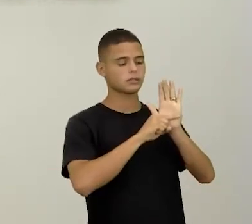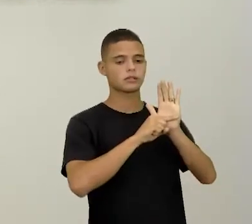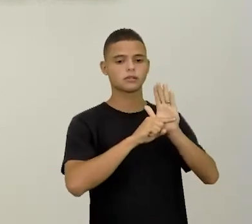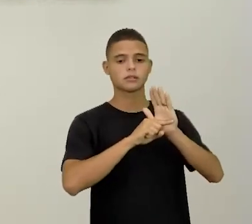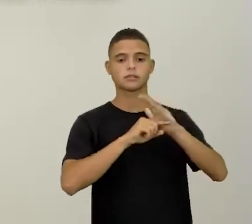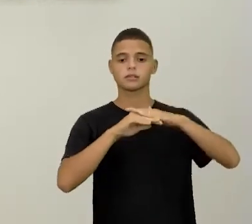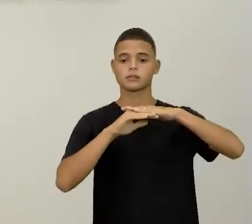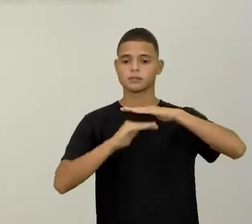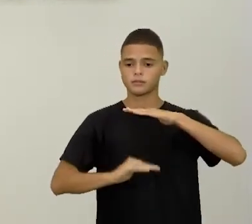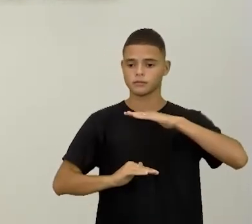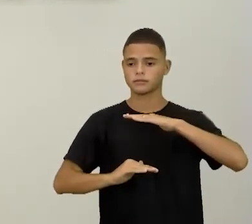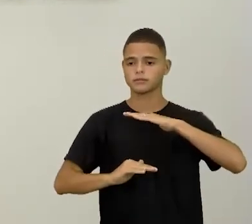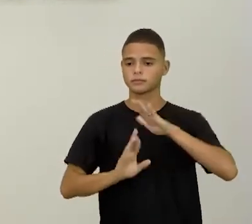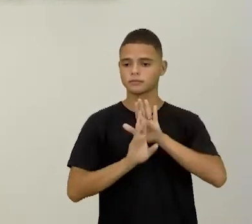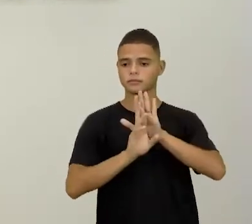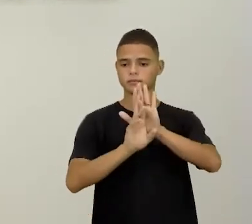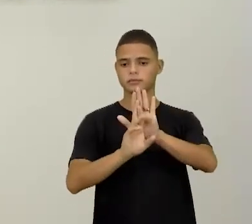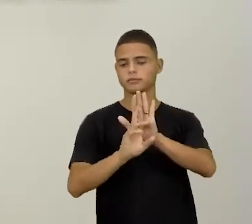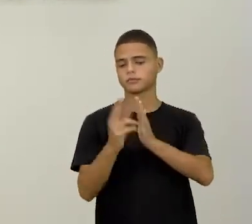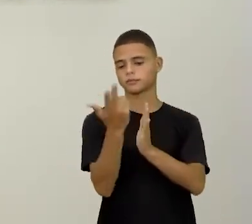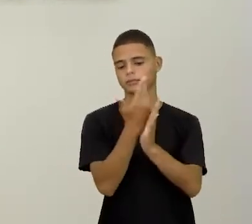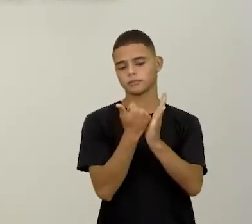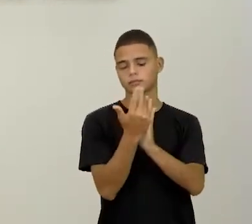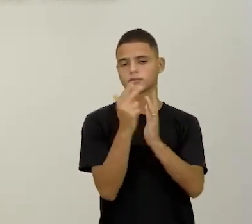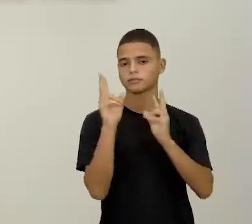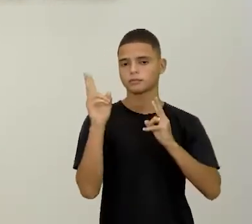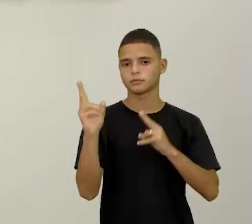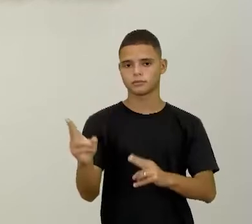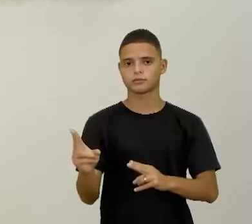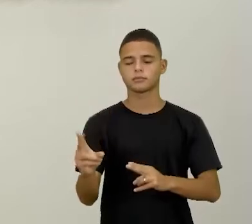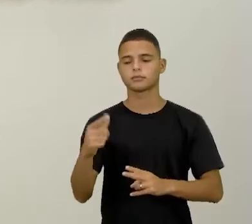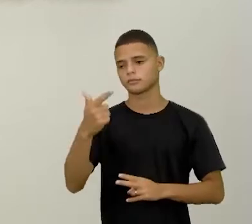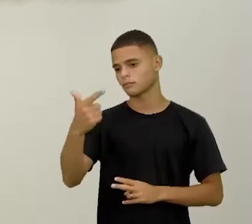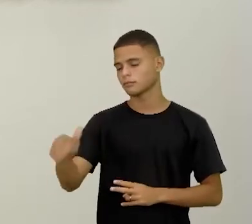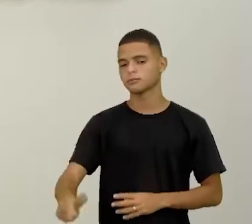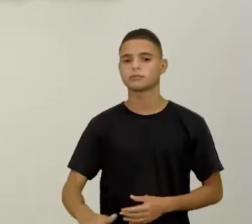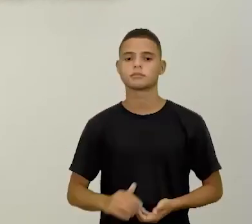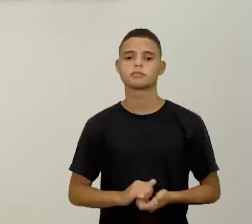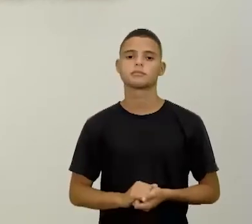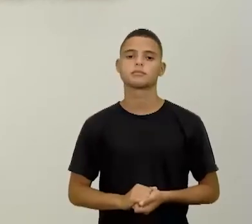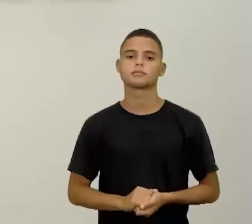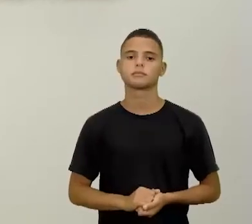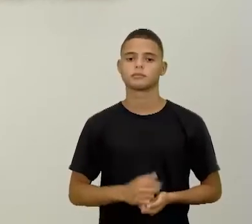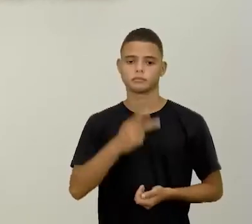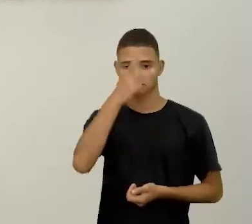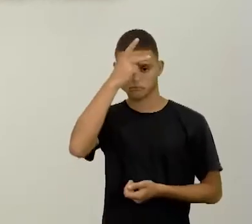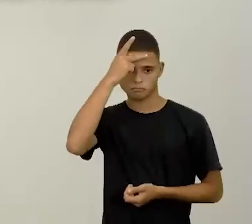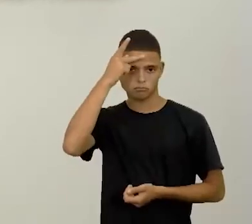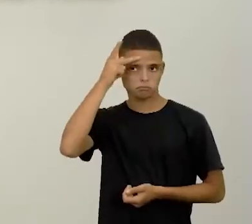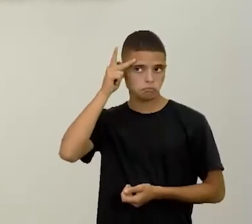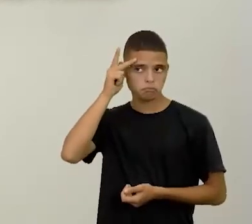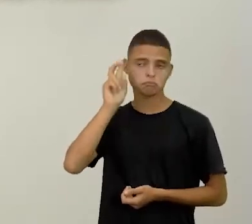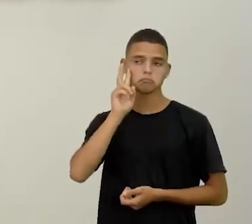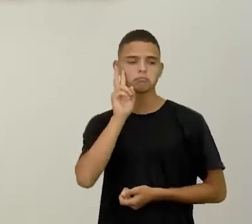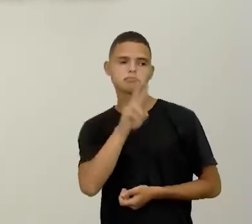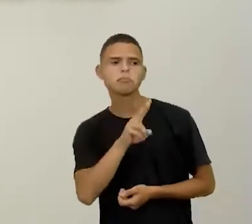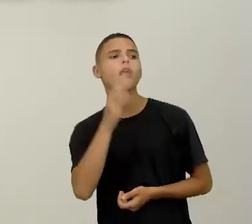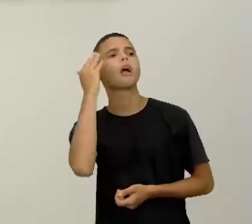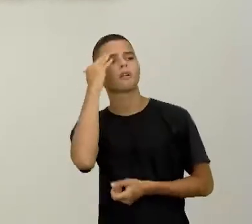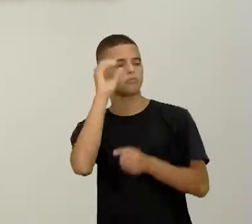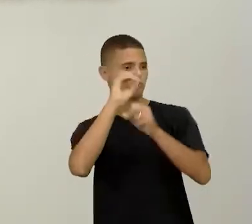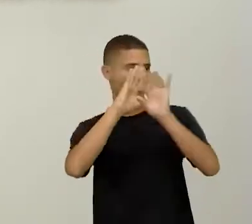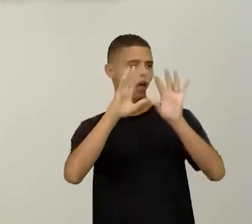representação daquela imagem, só que de uma outra forma. É que as pessoas têm capacidades diferentes, né? Uma pessoa entende esse